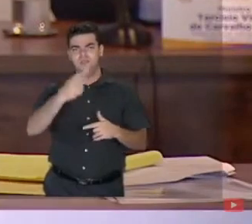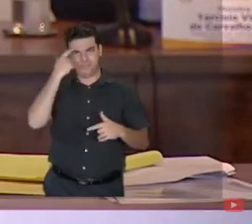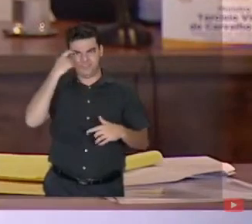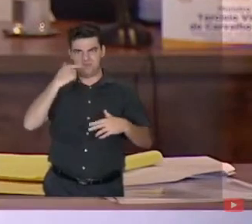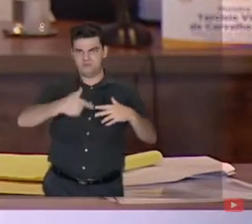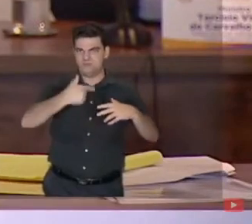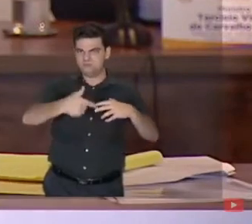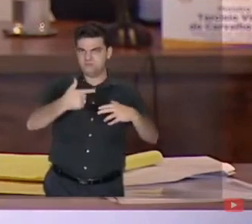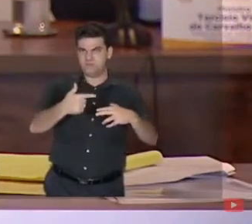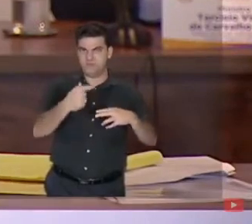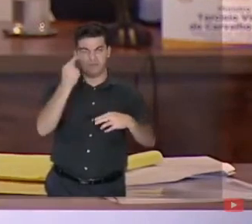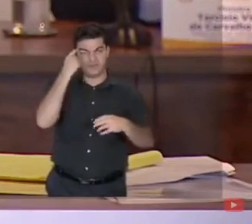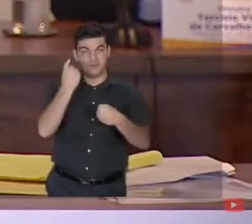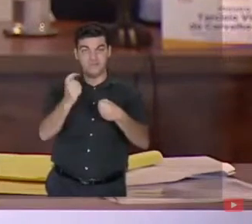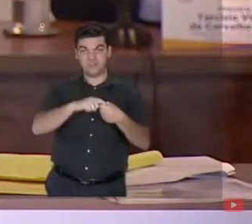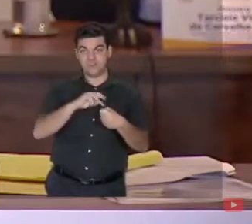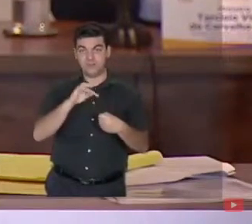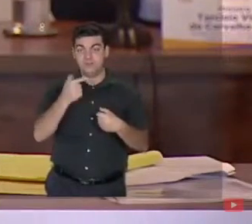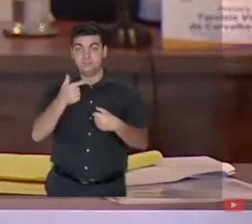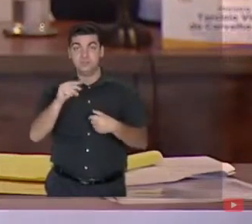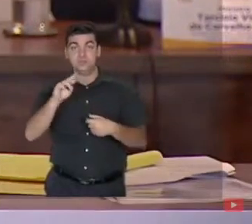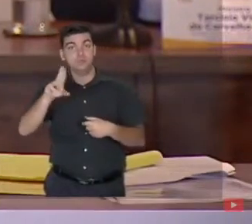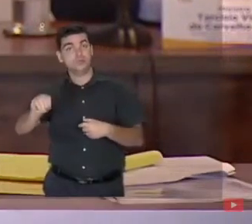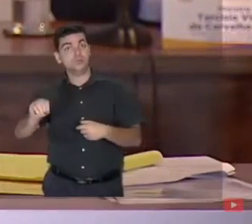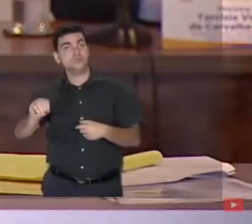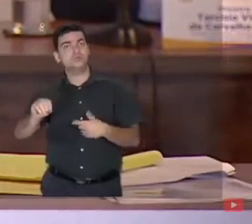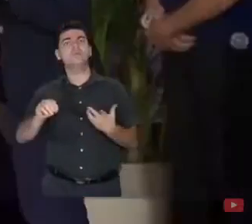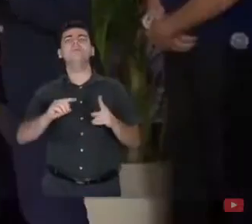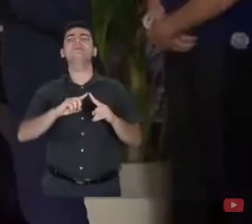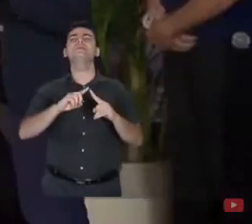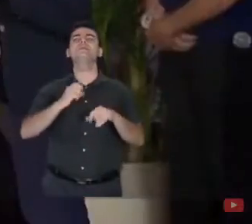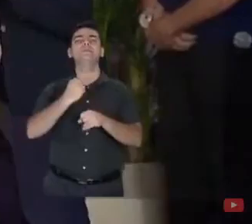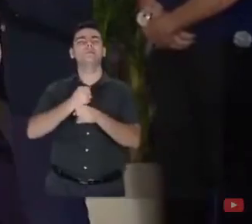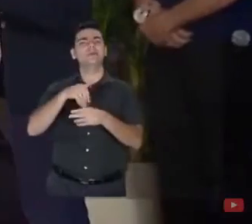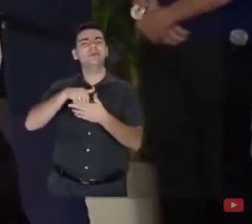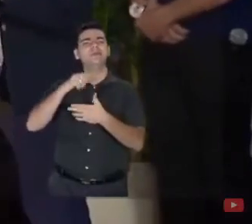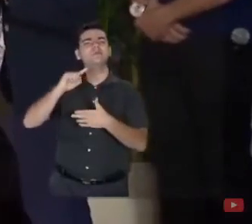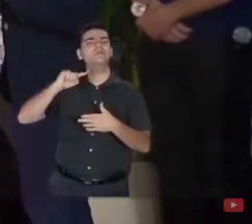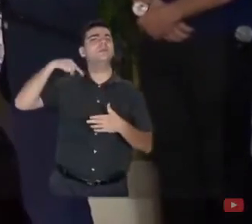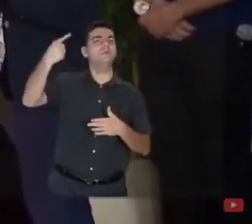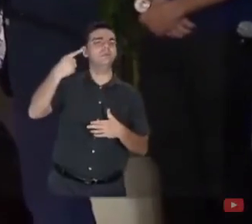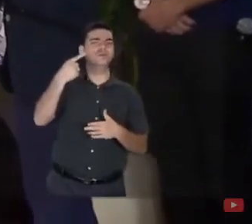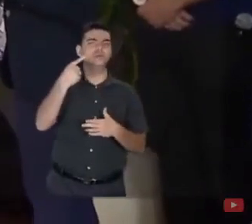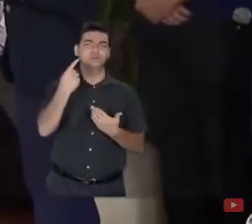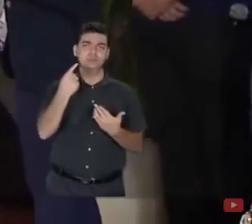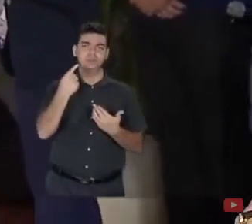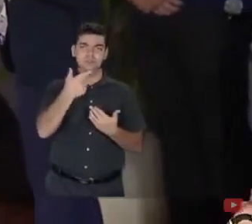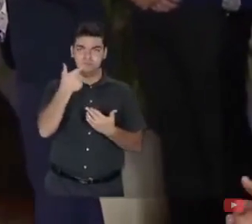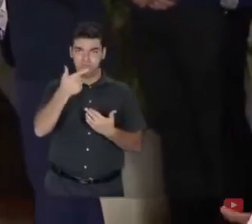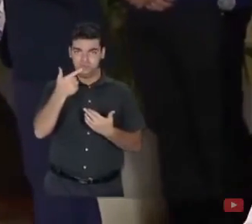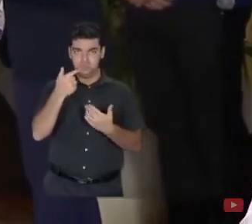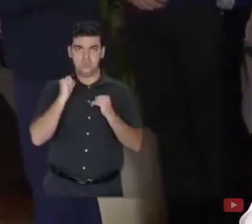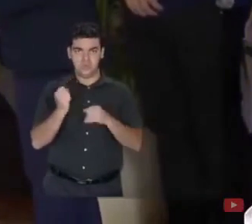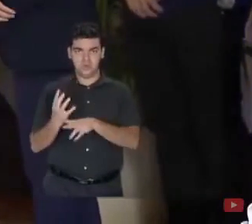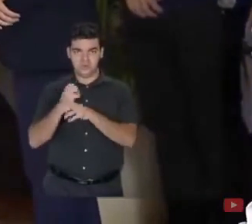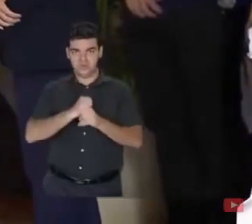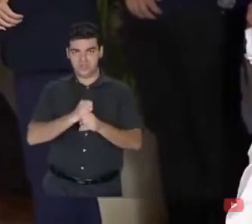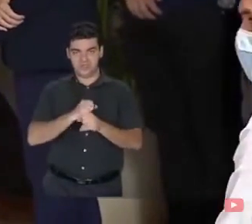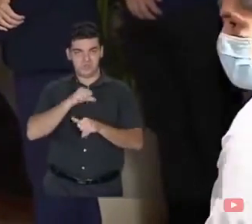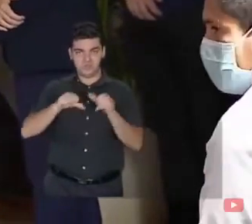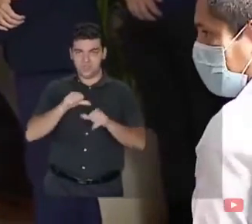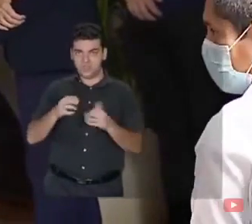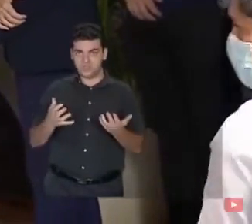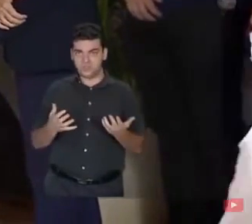atrás para o segundo turno, mas na eleição de 2022, por exemplo, poderia se voltar atrás nesse sistema totalizado pelo